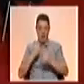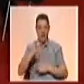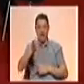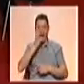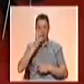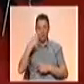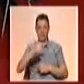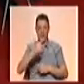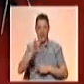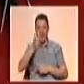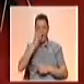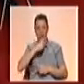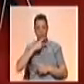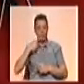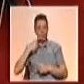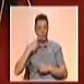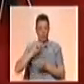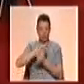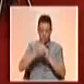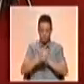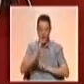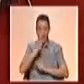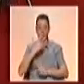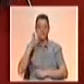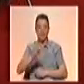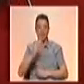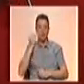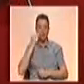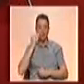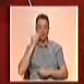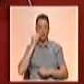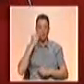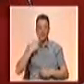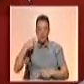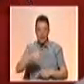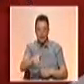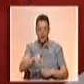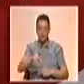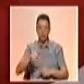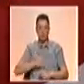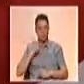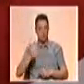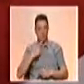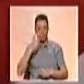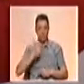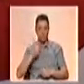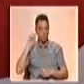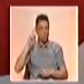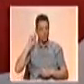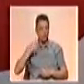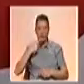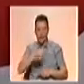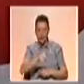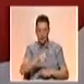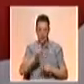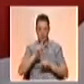pessoas, para terem água doce, têm que pegar na água salgada e transformá-la. Como é que está a saúde dos nossos rios? Como anda? Tem melhorado? É importante, é fundamental,